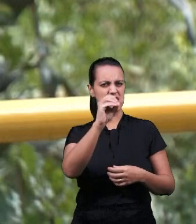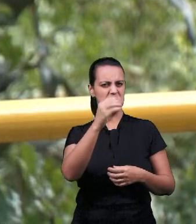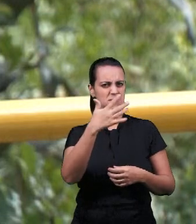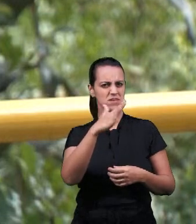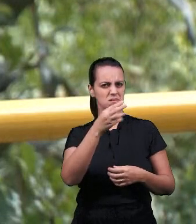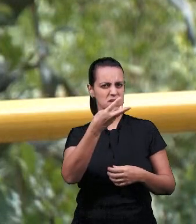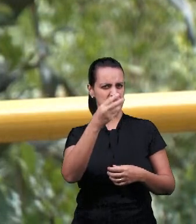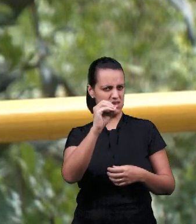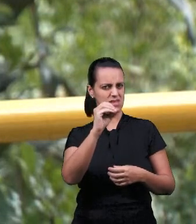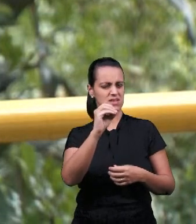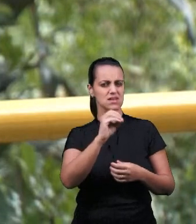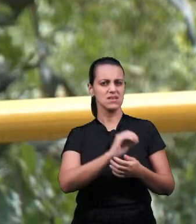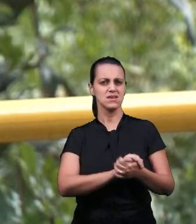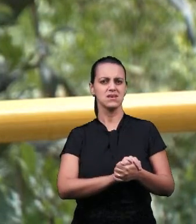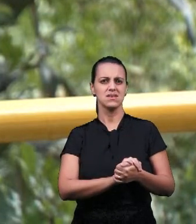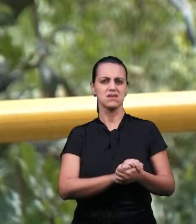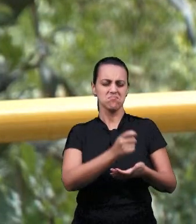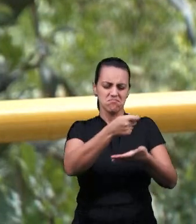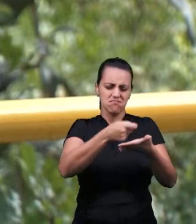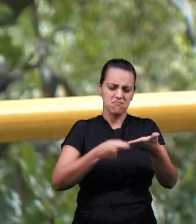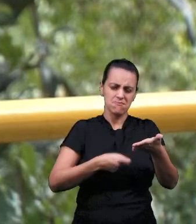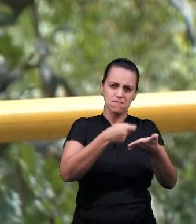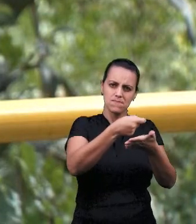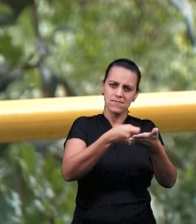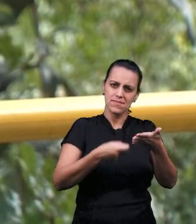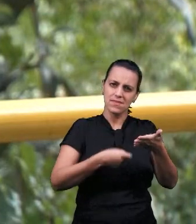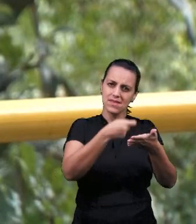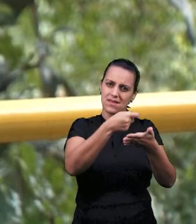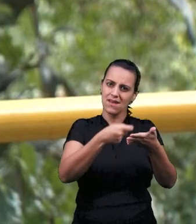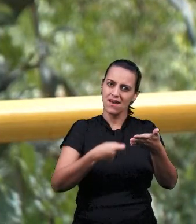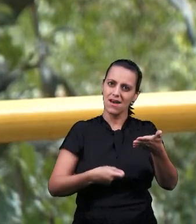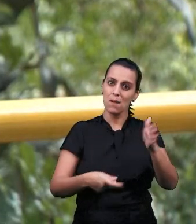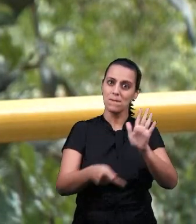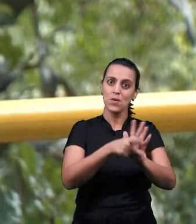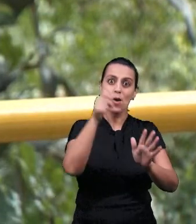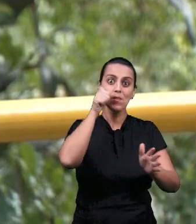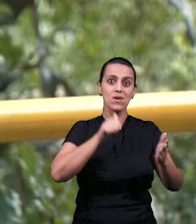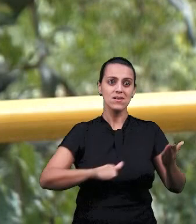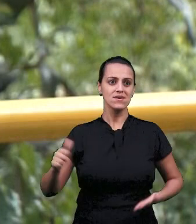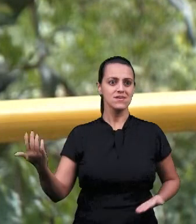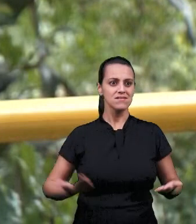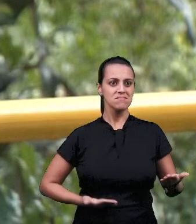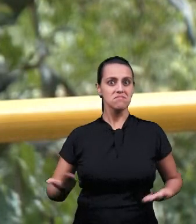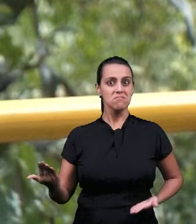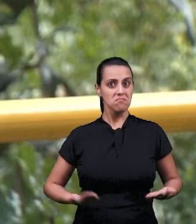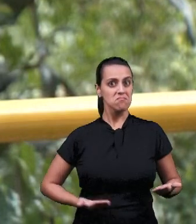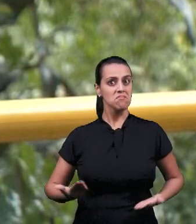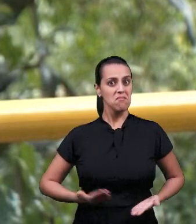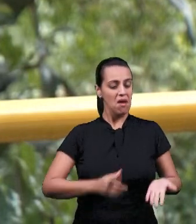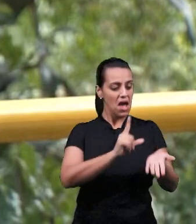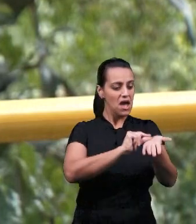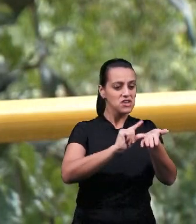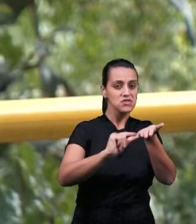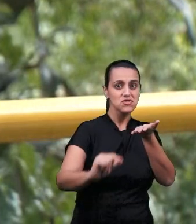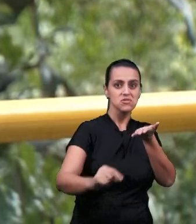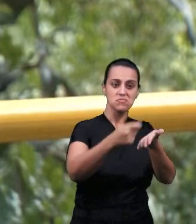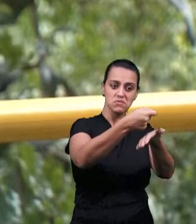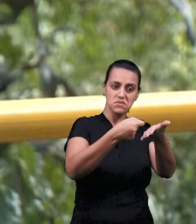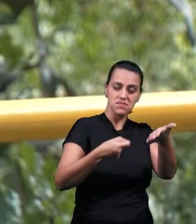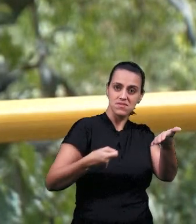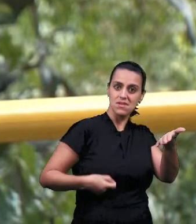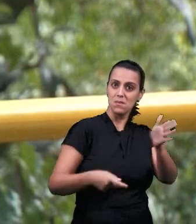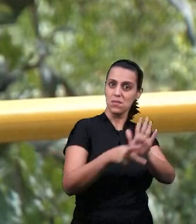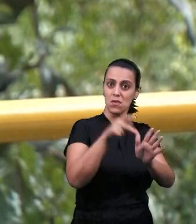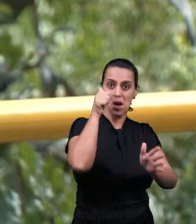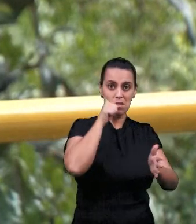artigos, não, trabalhos dessas irmãs que começaram, que nos acompanhavam enquanto nós estávamos